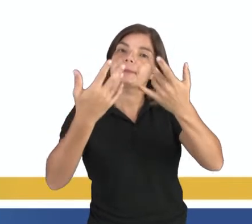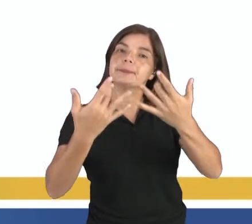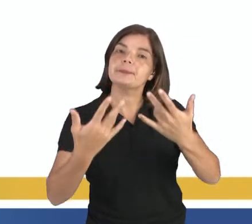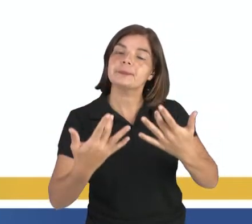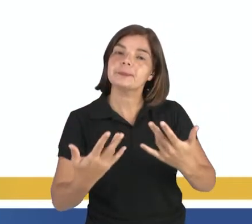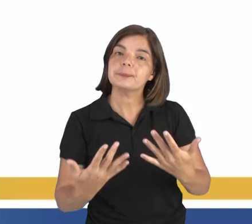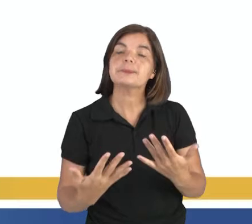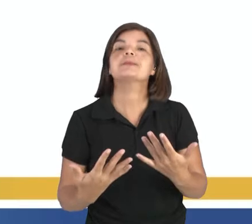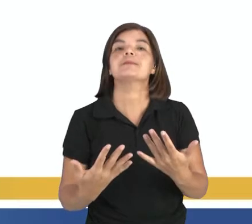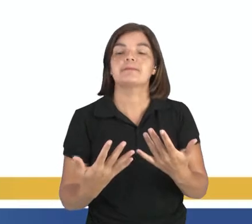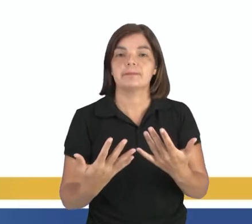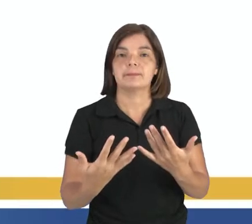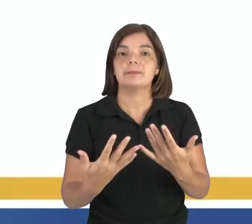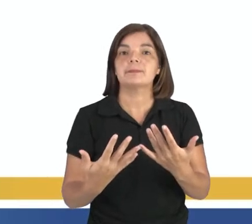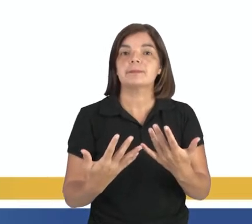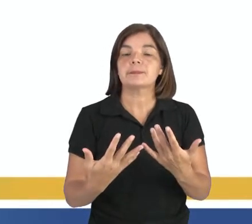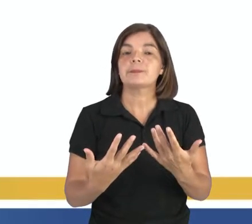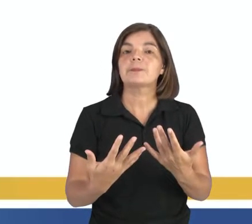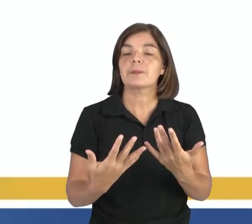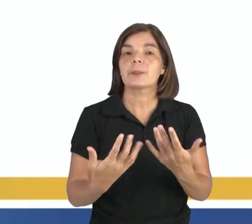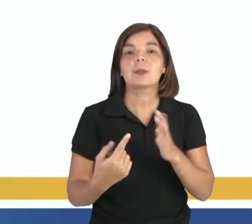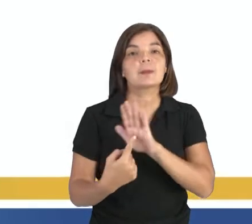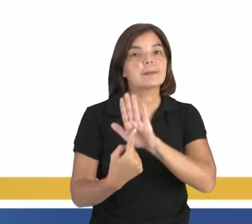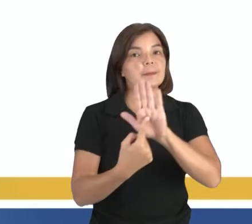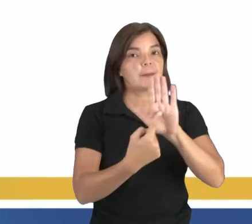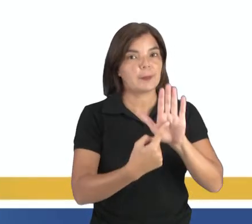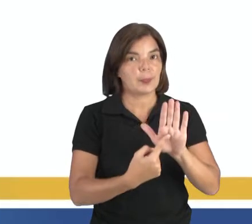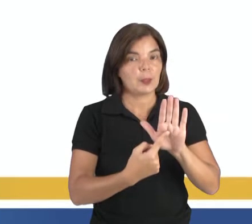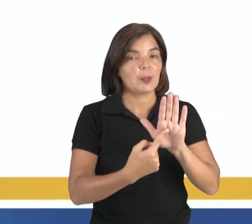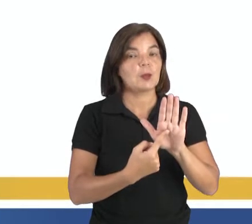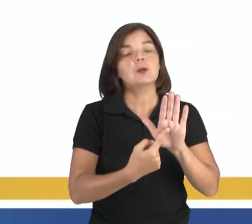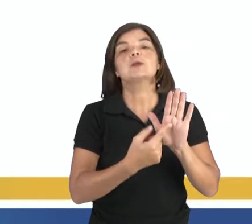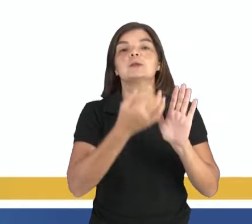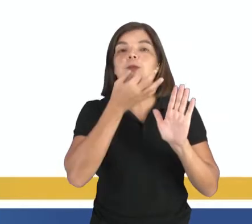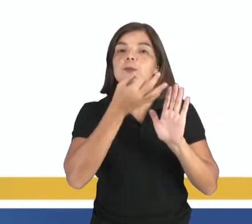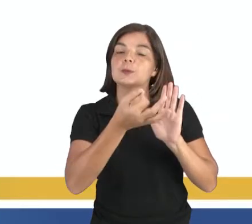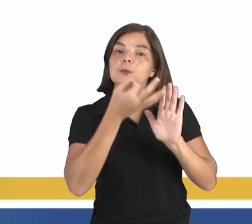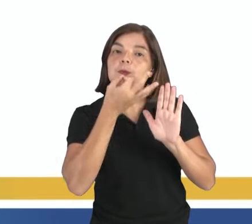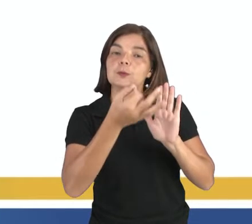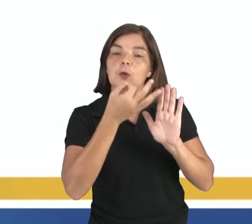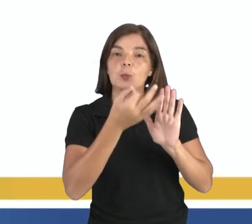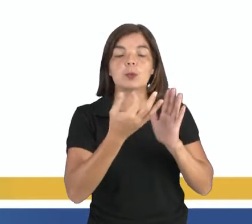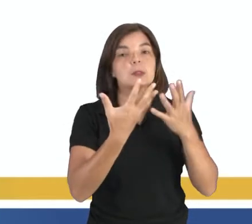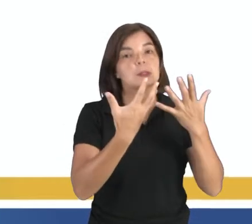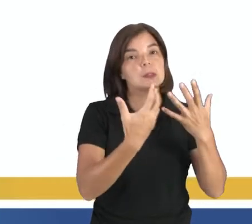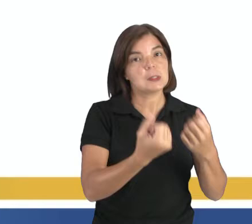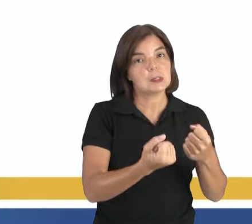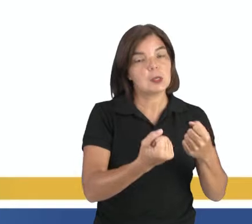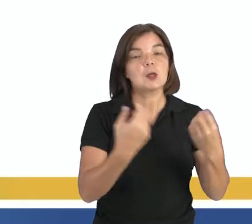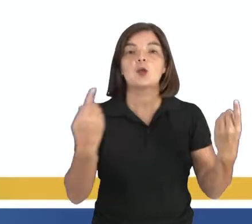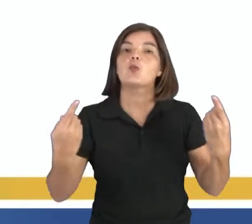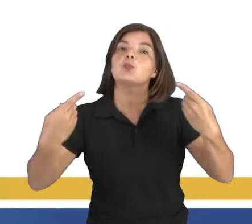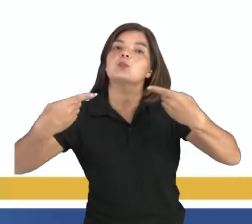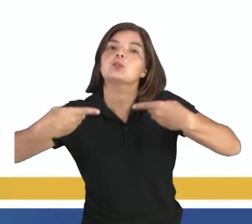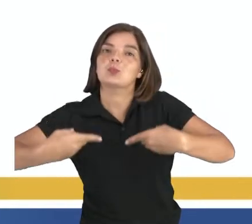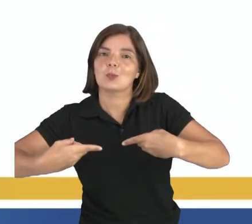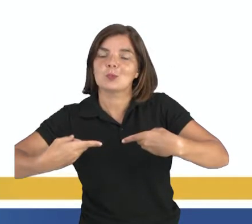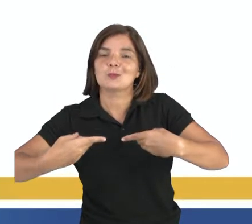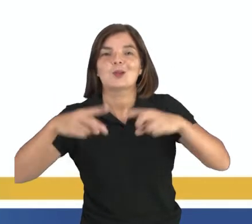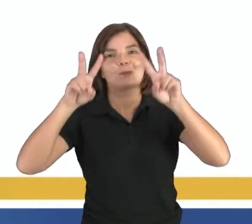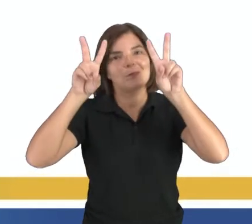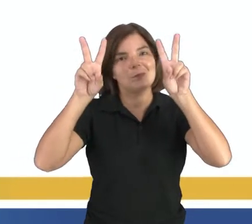antítese, por sua vez, vem apresentar os argumentos a favor e contra a tese inicial. Tá bom?